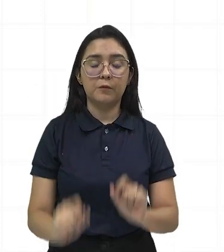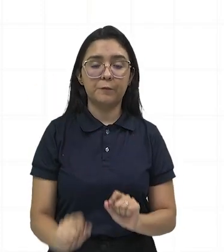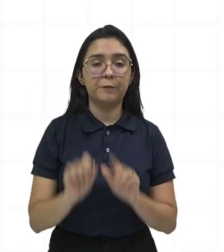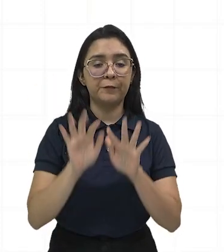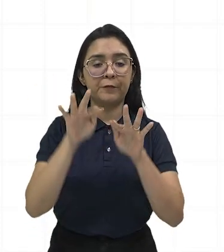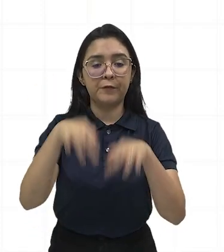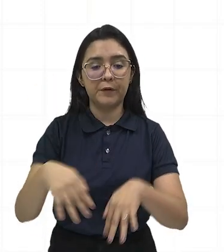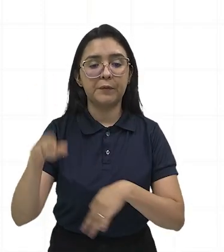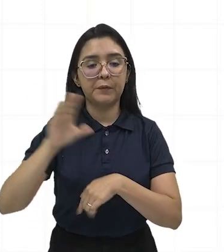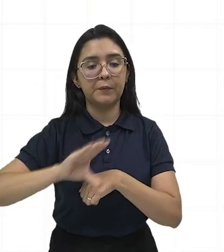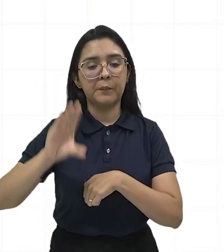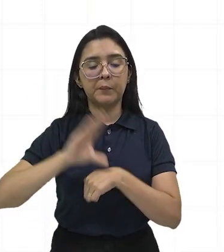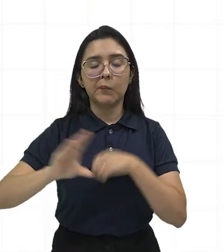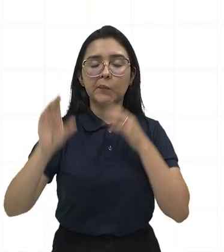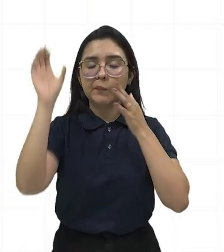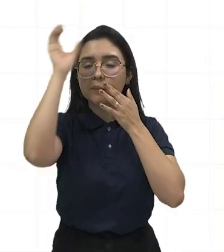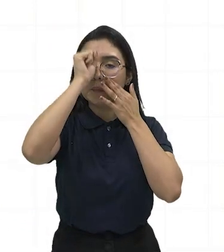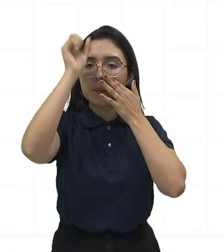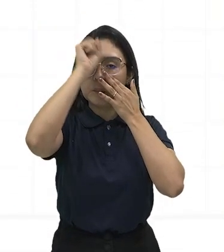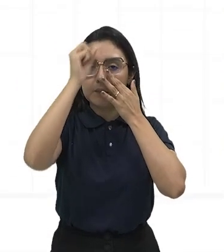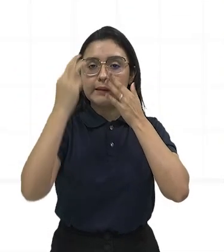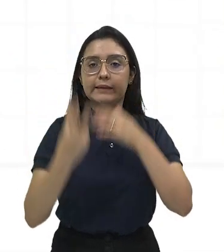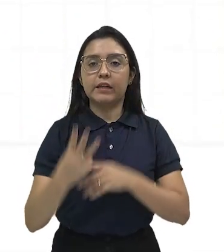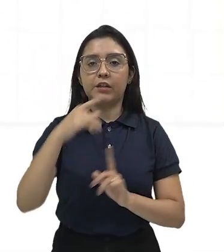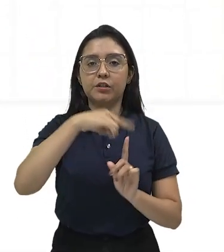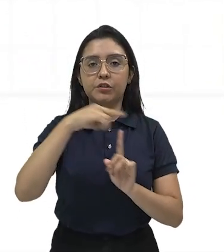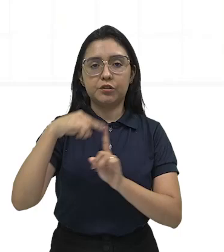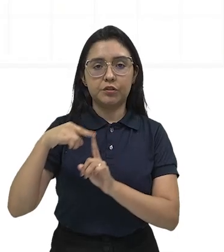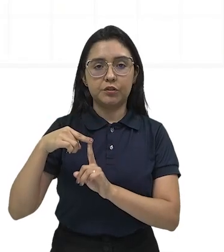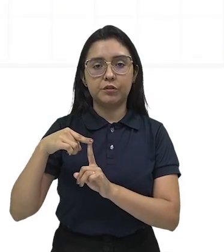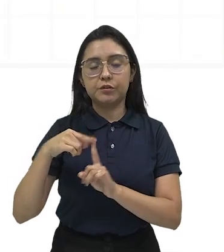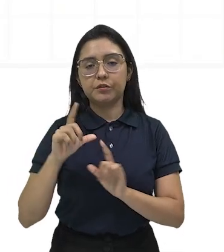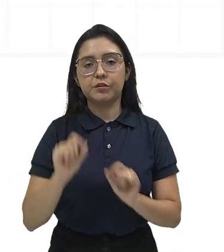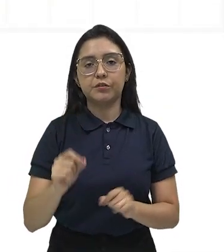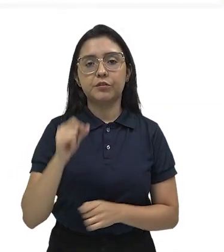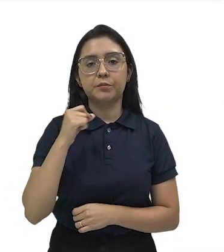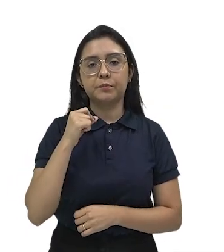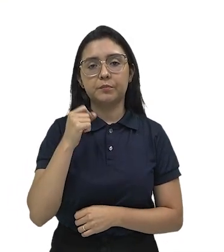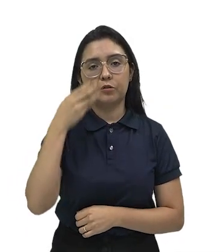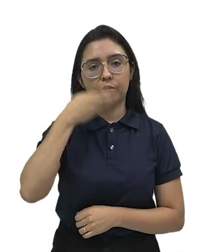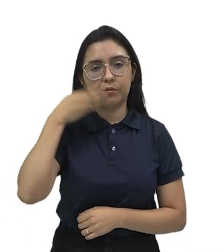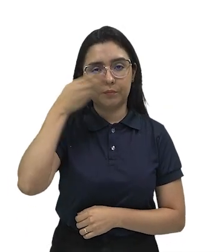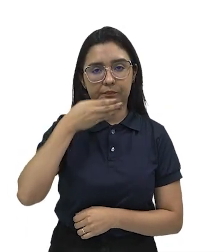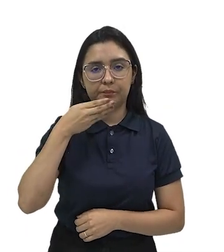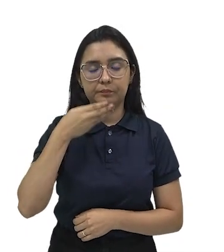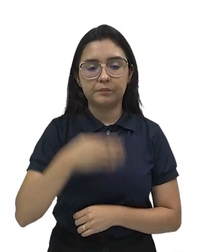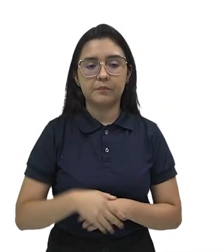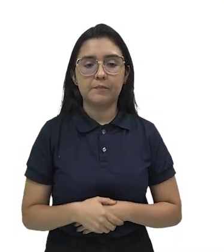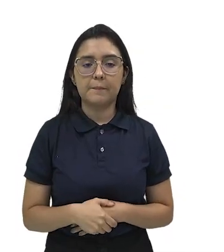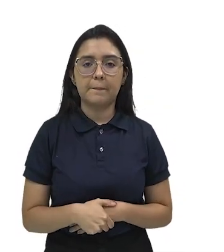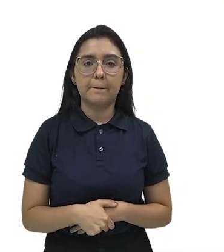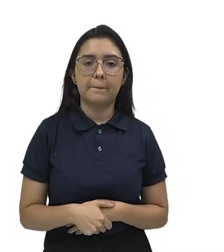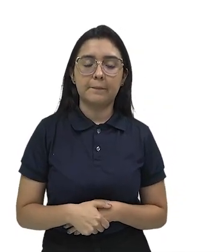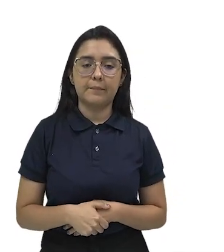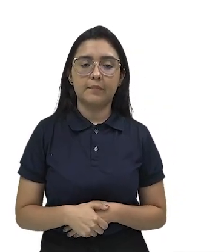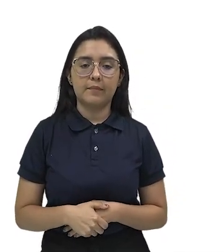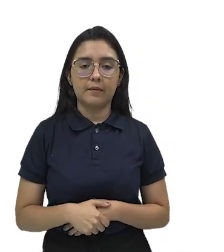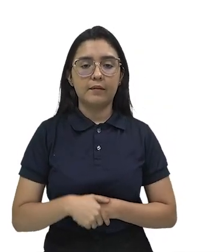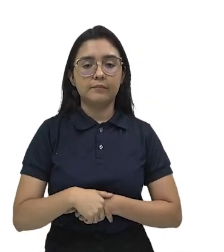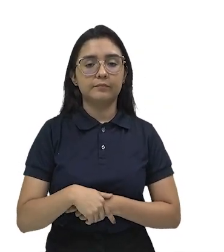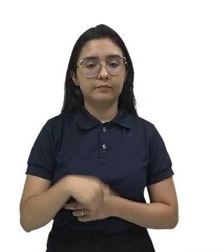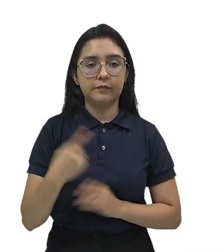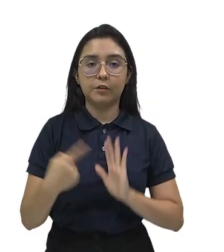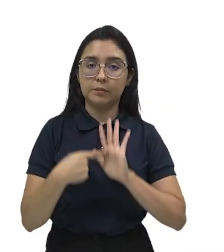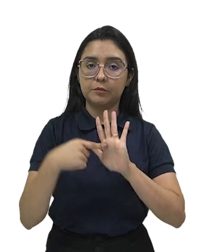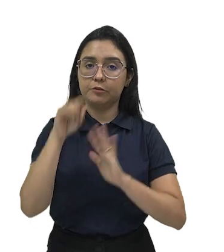esse curso dele, ele vai aprender a fazer 3 sobremesas. Beleza? Então tá aqui,